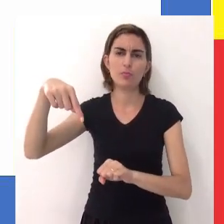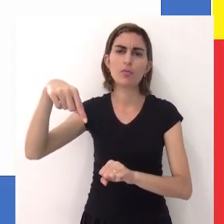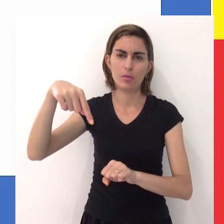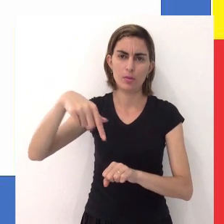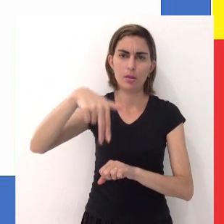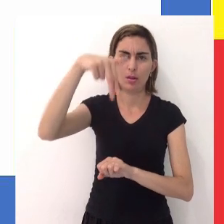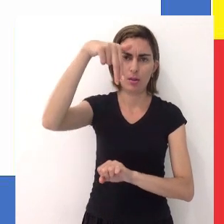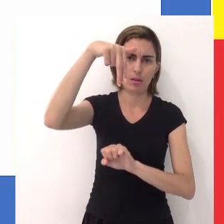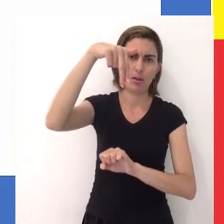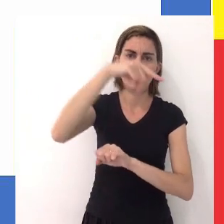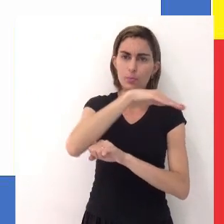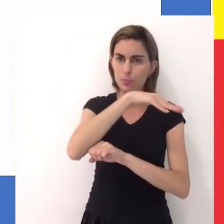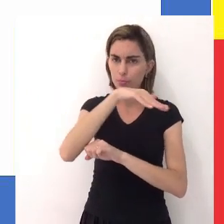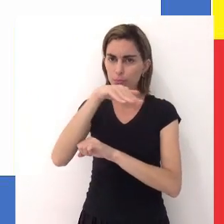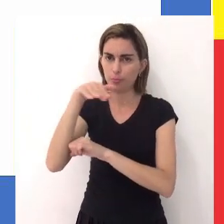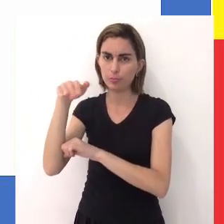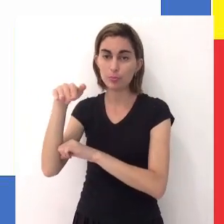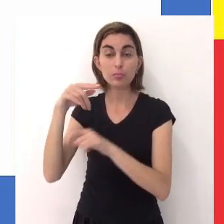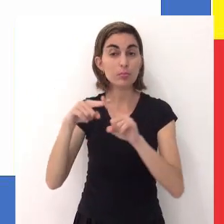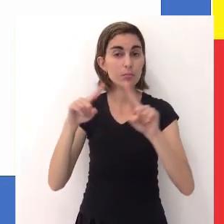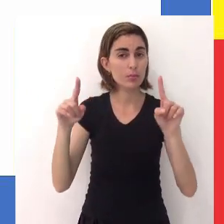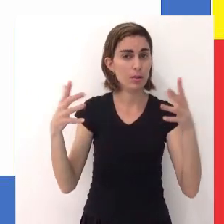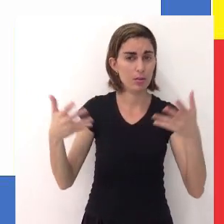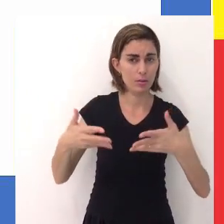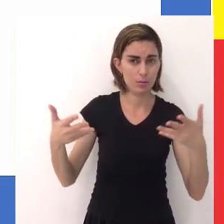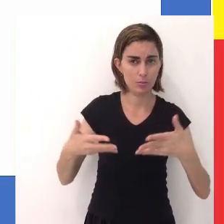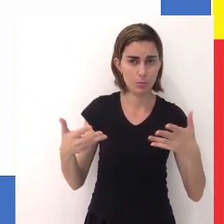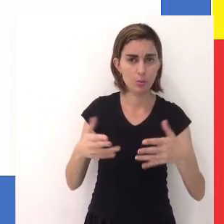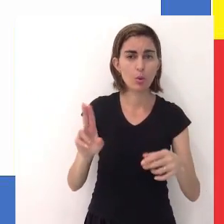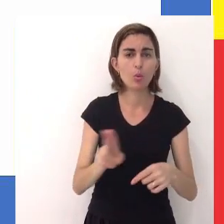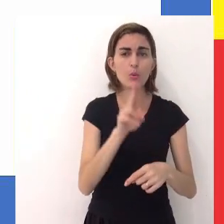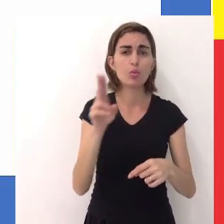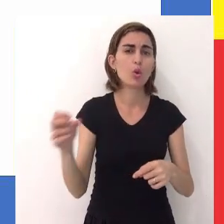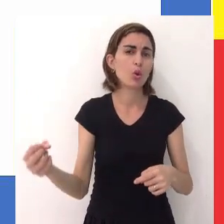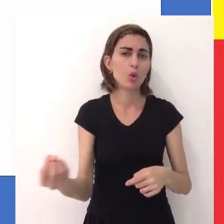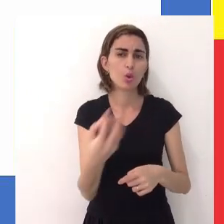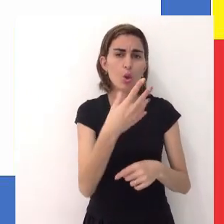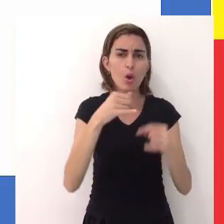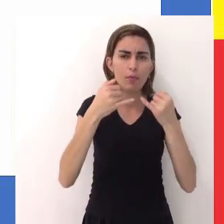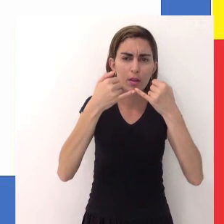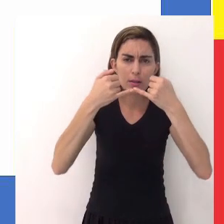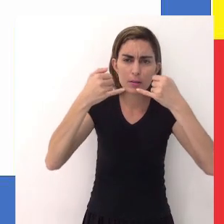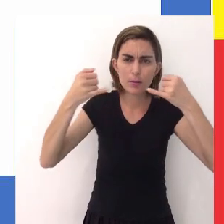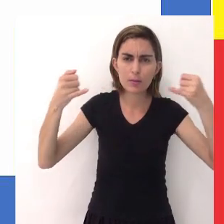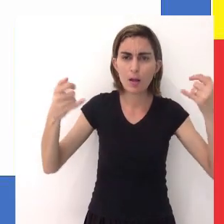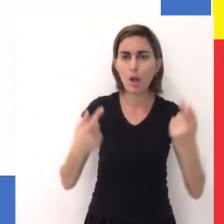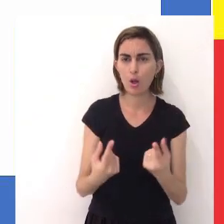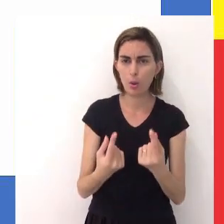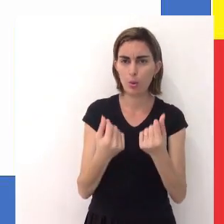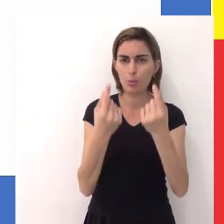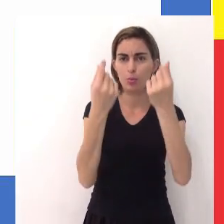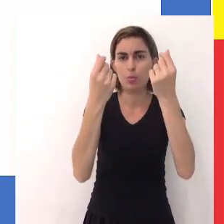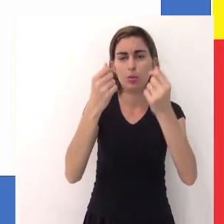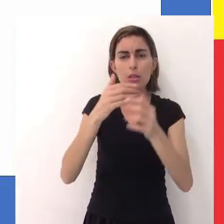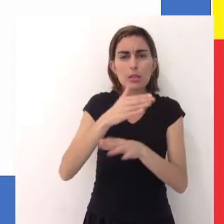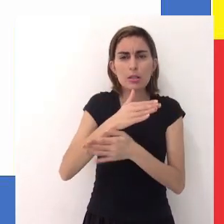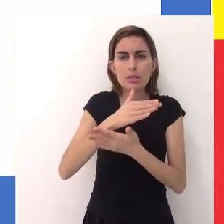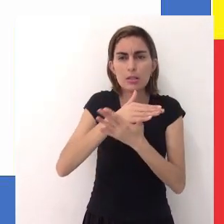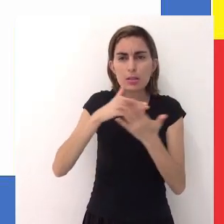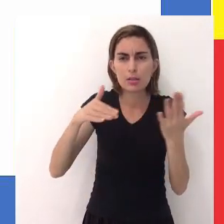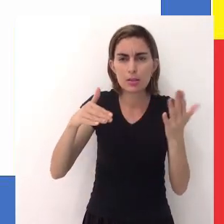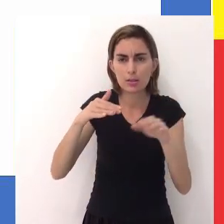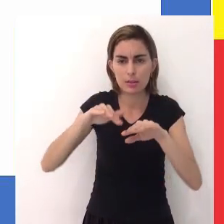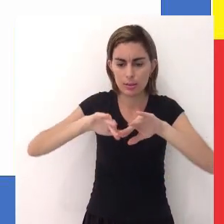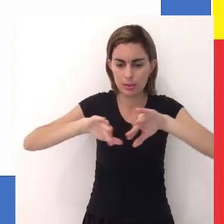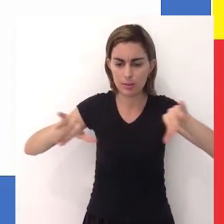na parte norte pela linha do Equador. Mas agora usam-se uma nova linha, uma linha econômica, né? Que divide os